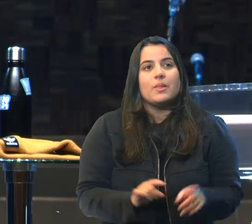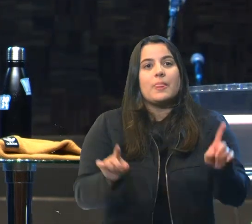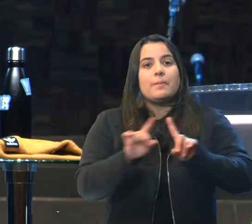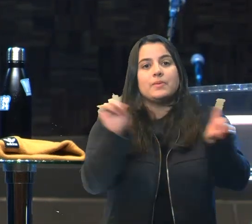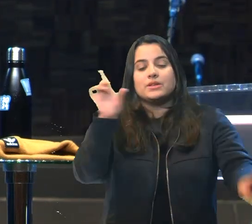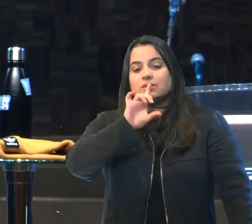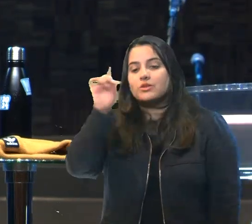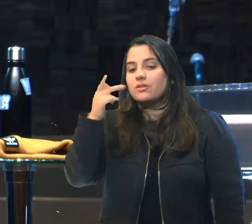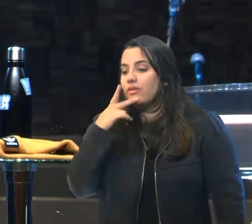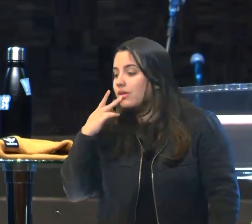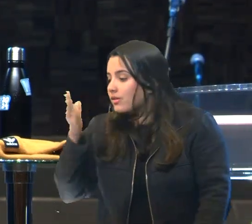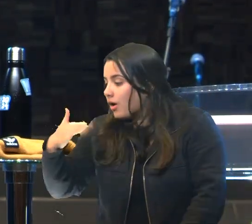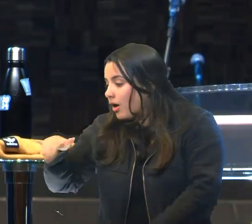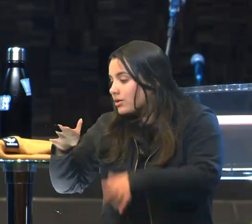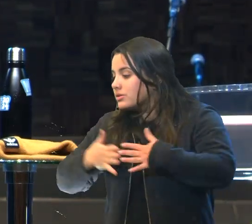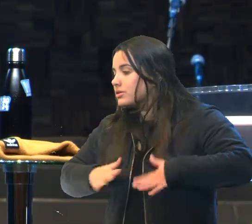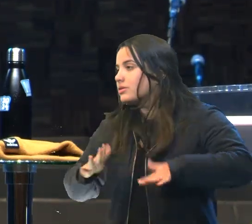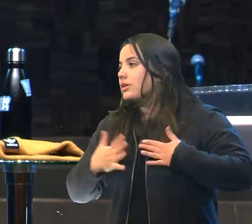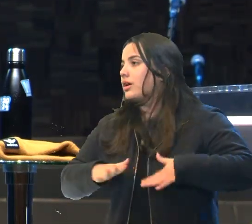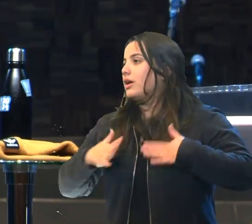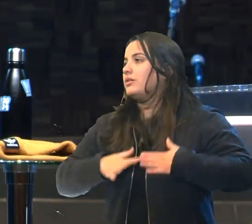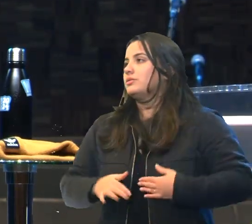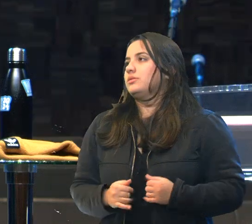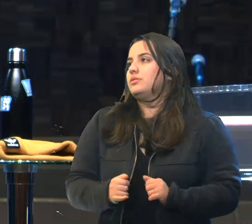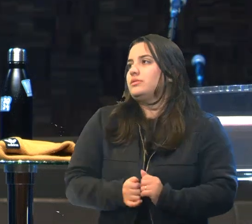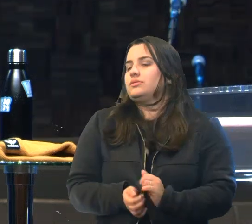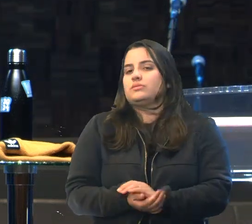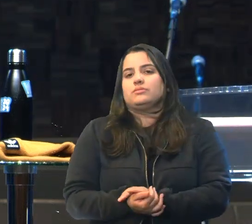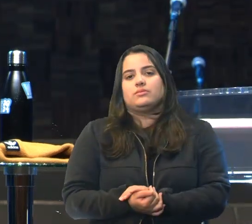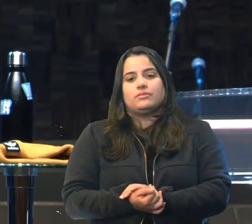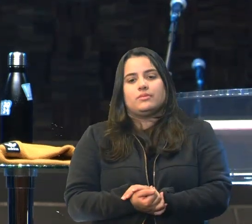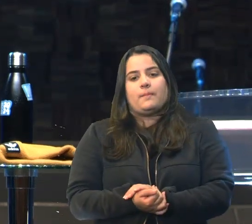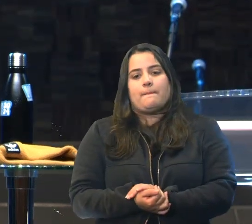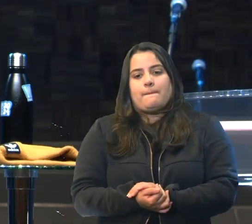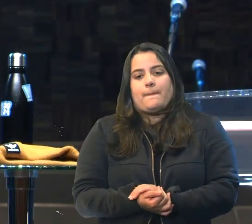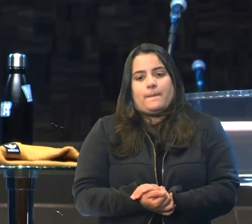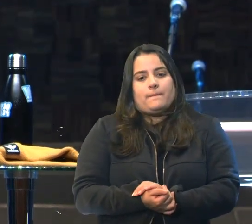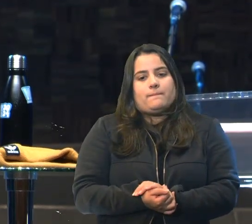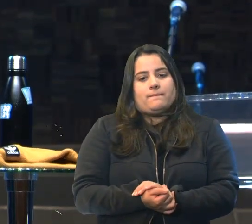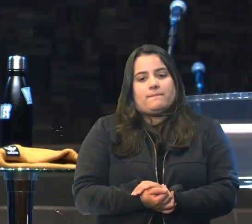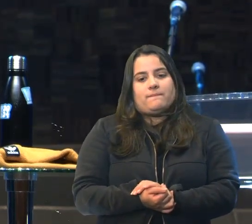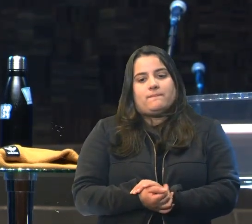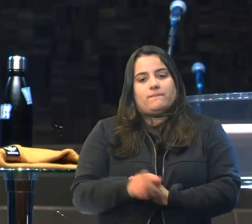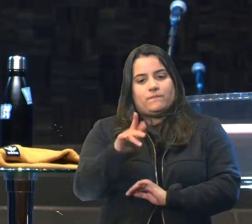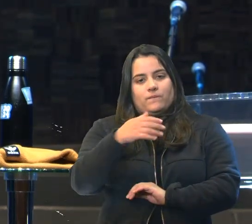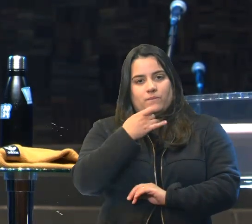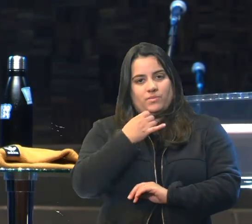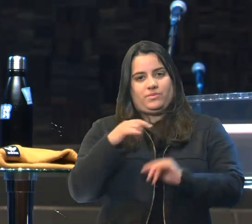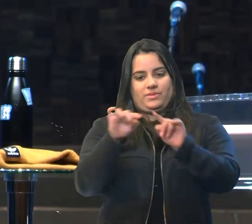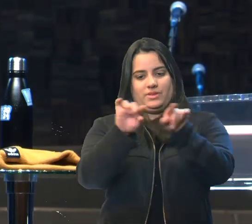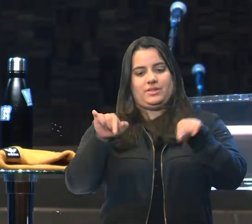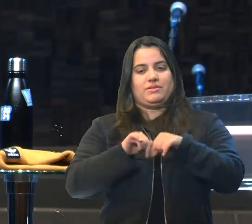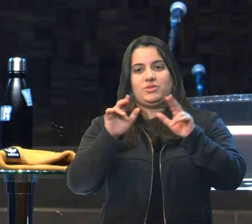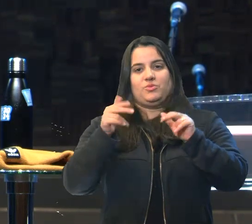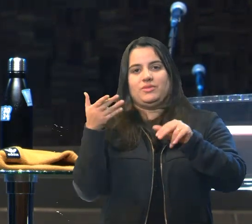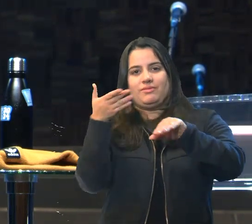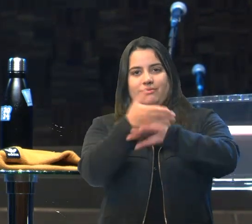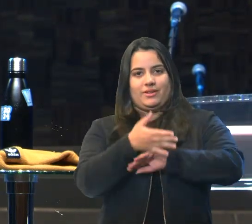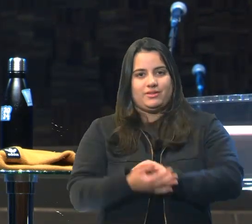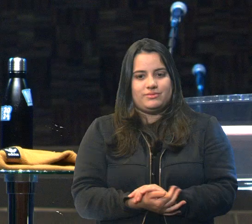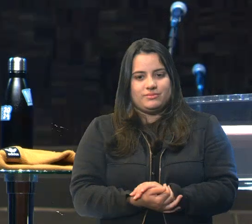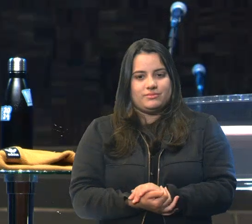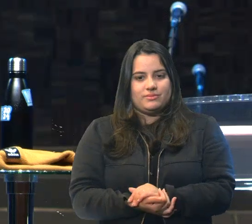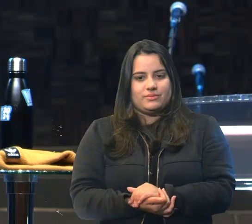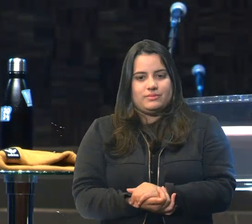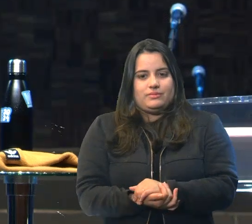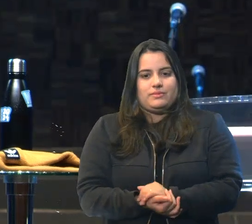você, ei, descansa. E é interessante que ela descreveu a minha sala sem nunca ter ido para a minha sala.